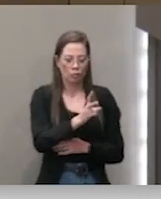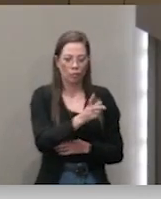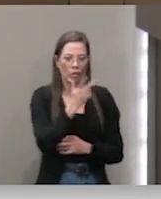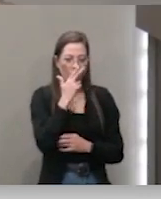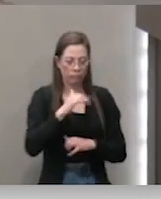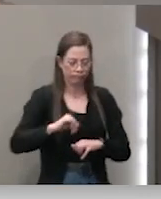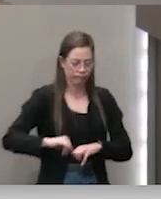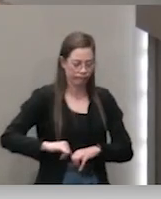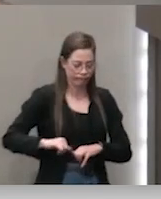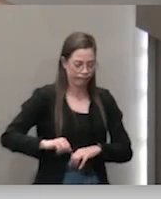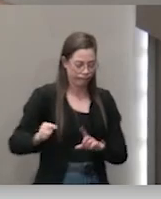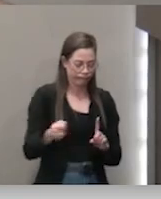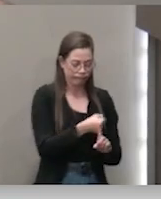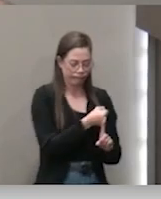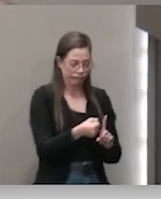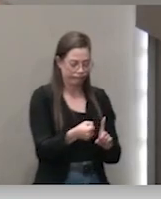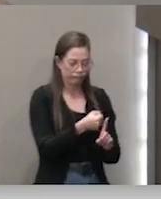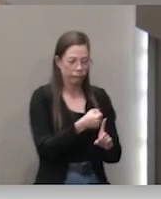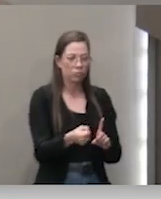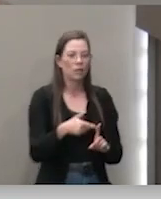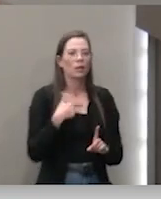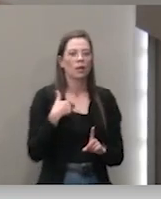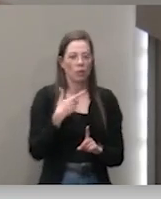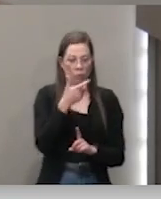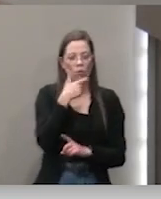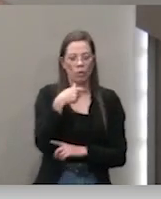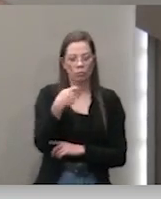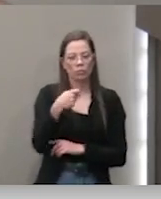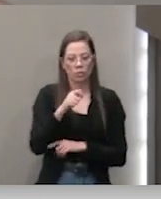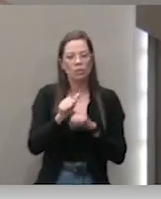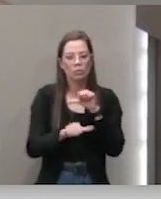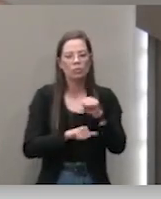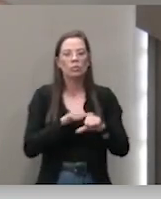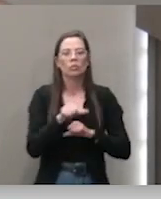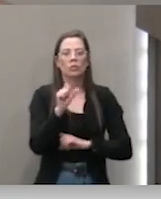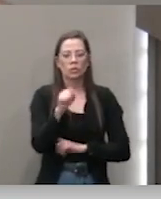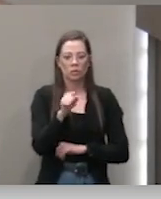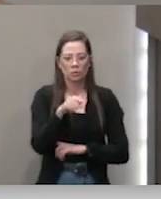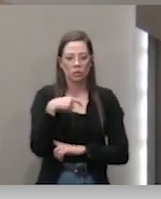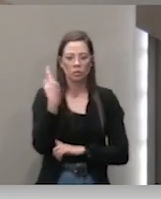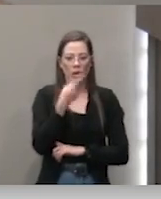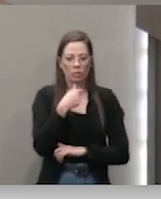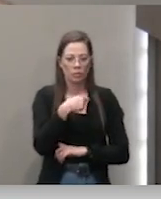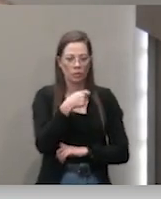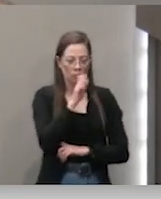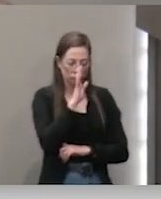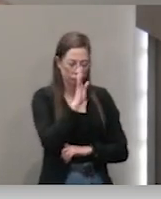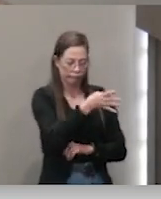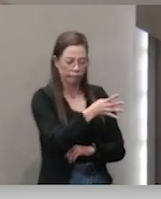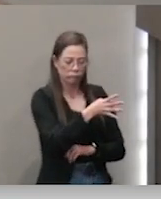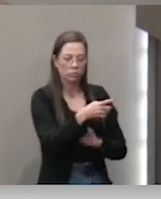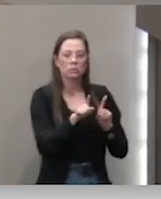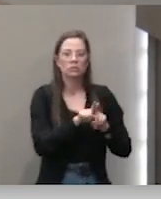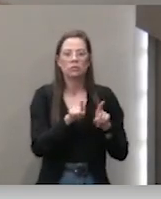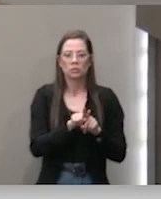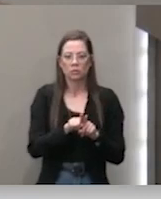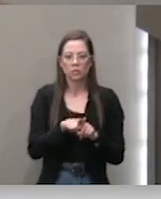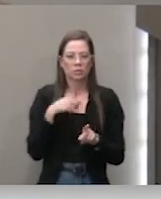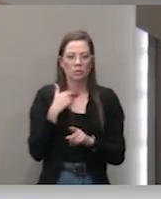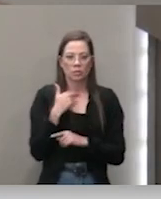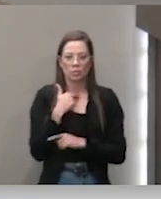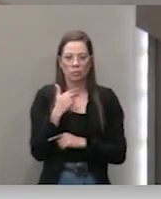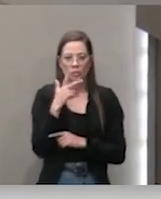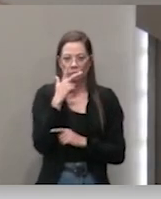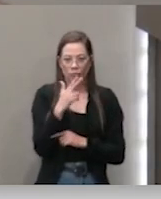quietas e apanhando todas as vezes. Eu acho que tem que acontecer mesmo. A gente tem que denunciar. A gente não pode botar, como é que